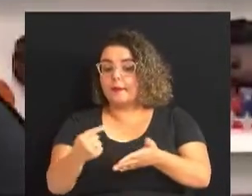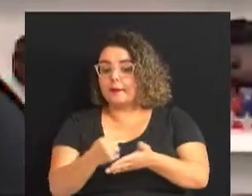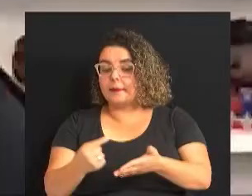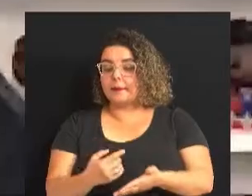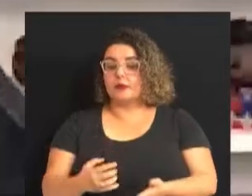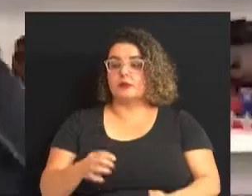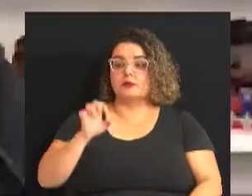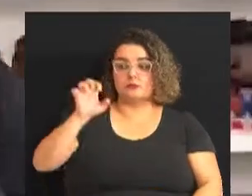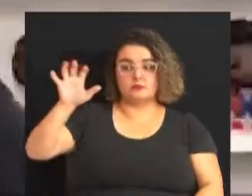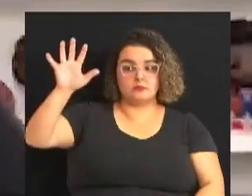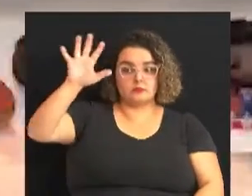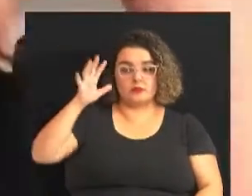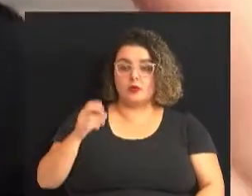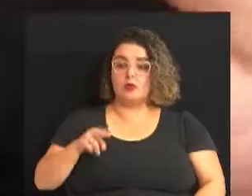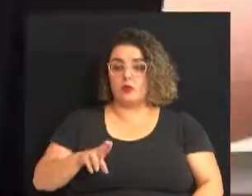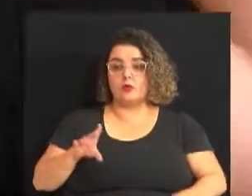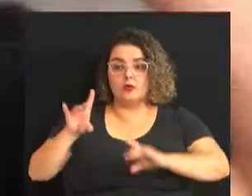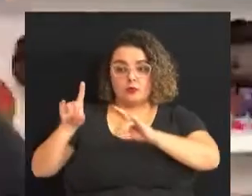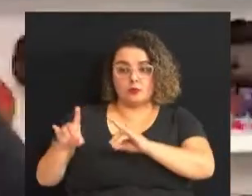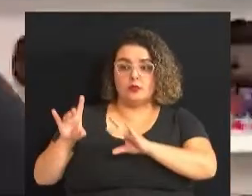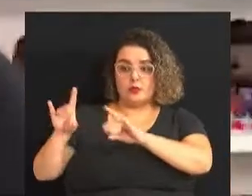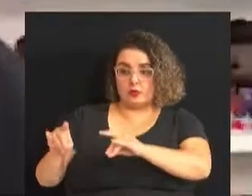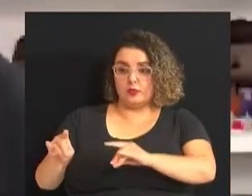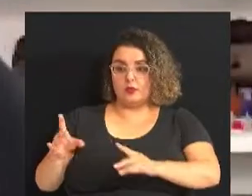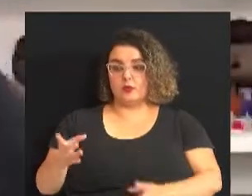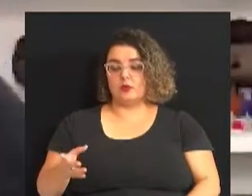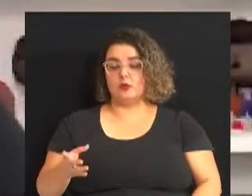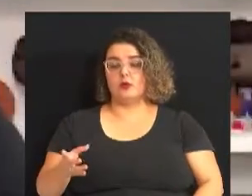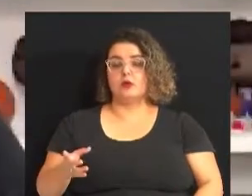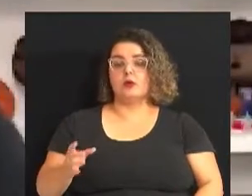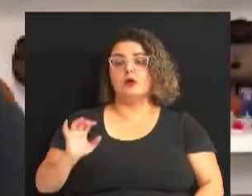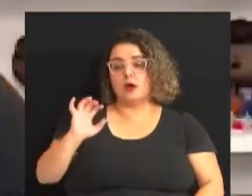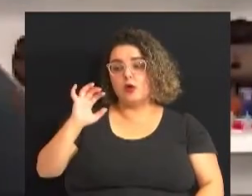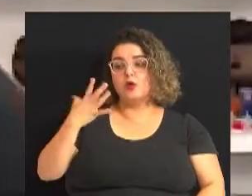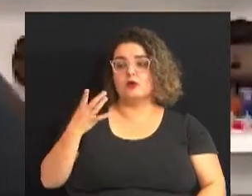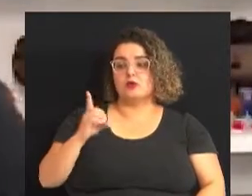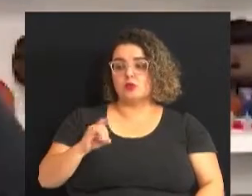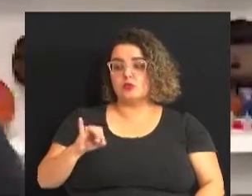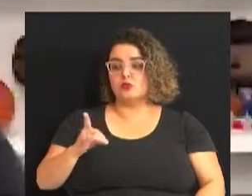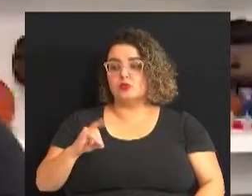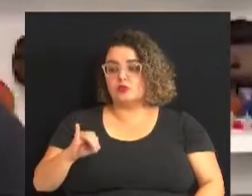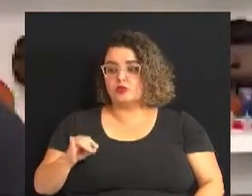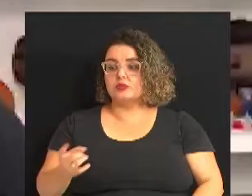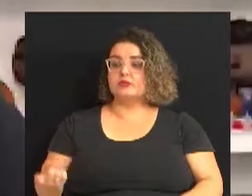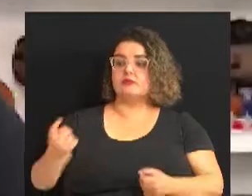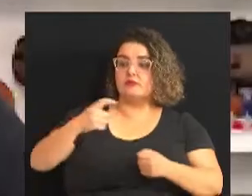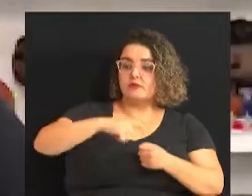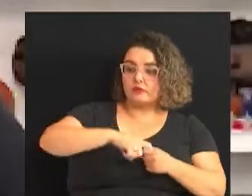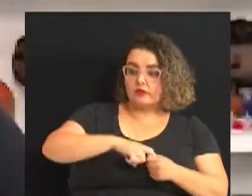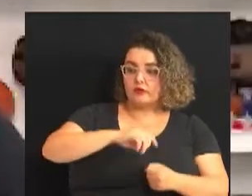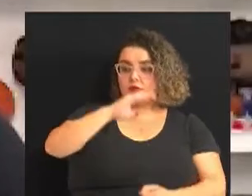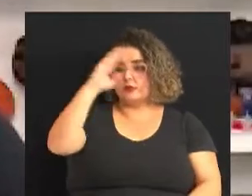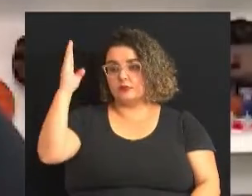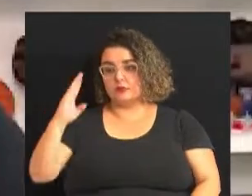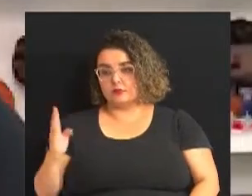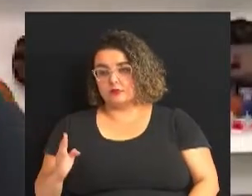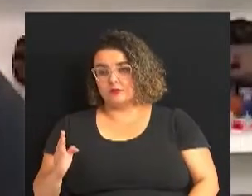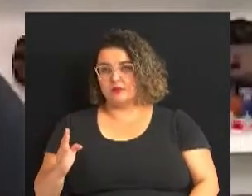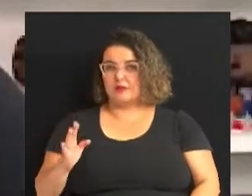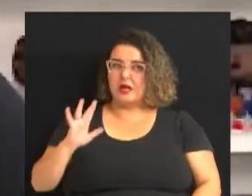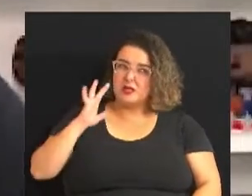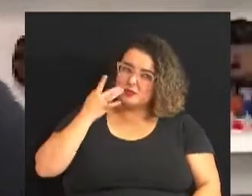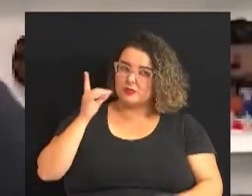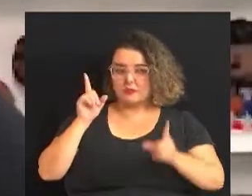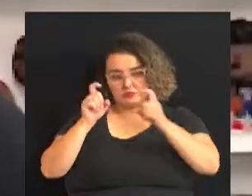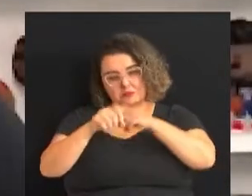se quer colocá-lo na Austrália, como o Didi como aconteceu com o Didi, se retorna para o Brasil, acho que retornar para o Brasil é pouco provável, ou